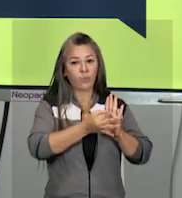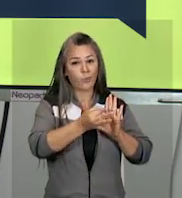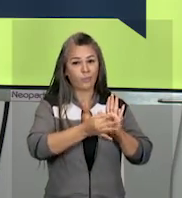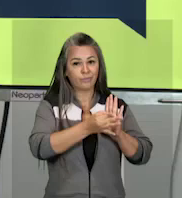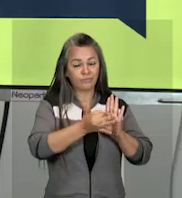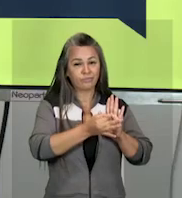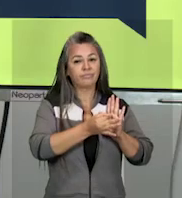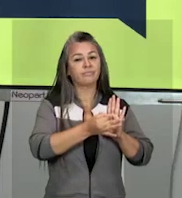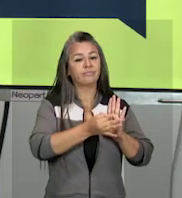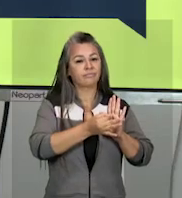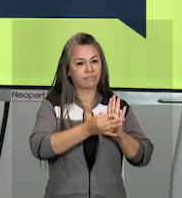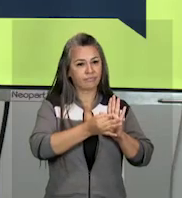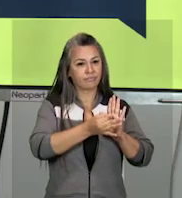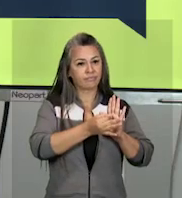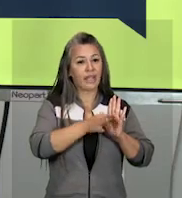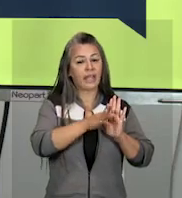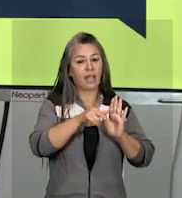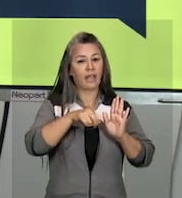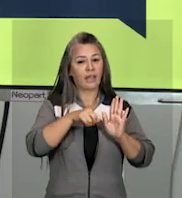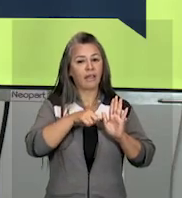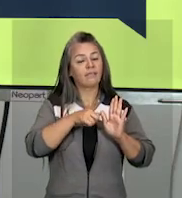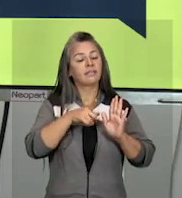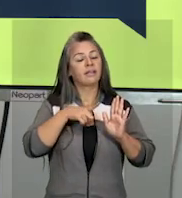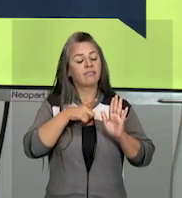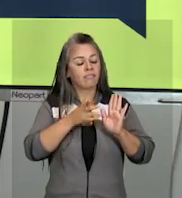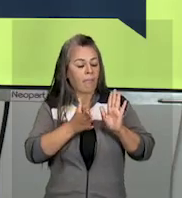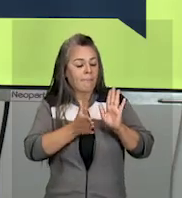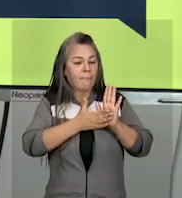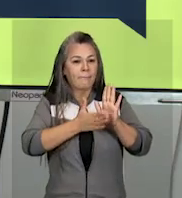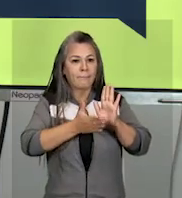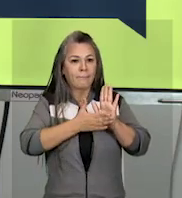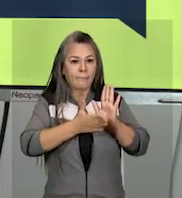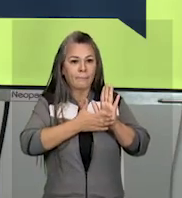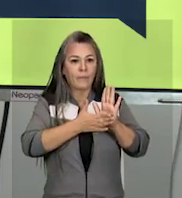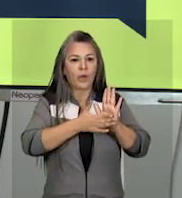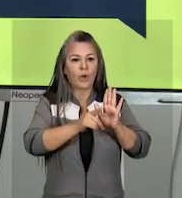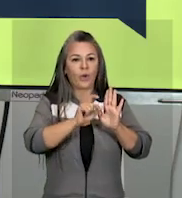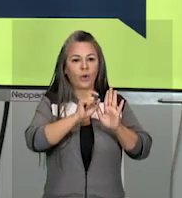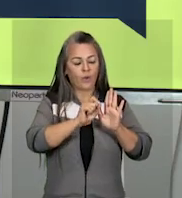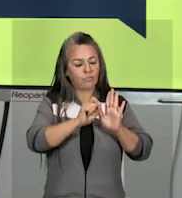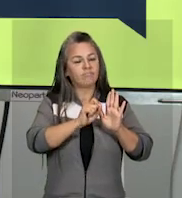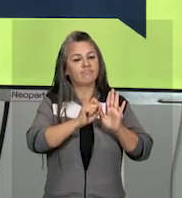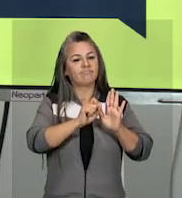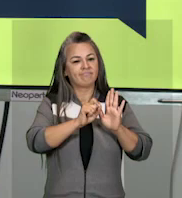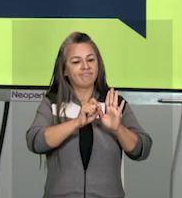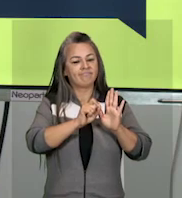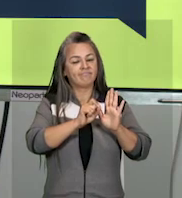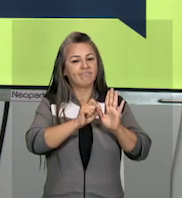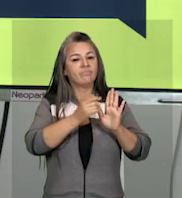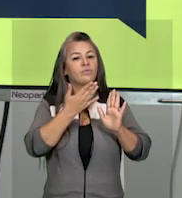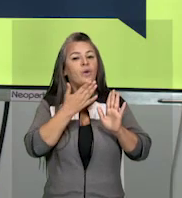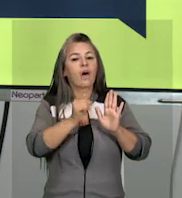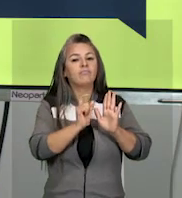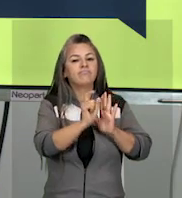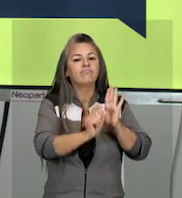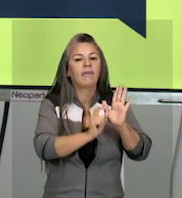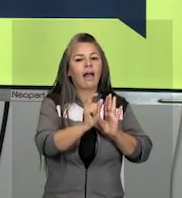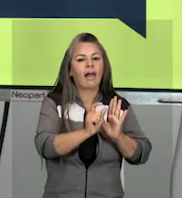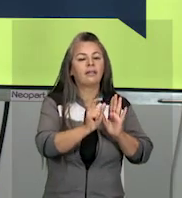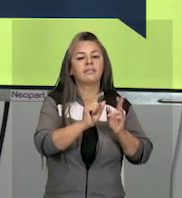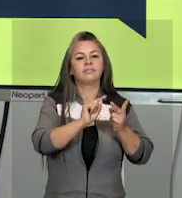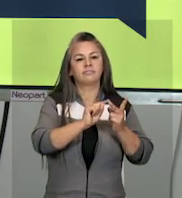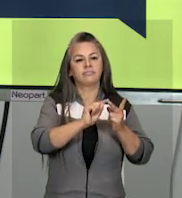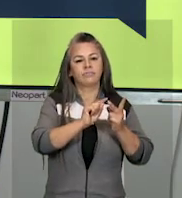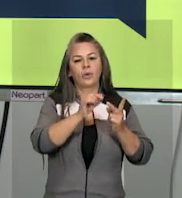que faz uma proposição, uma proposta. Os movimentos argumentativos utilizados, quais são? Sustentação,